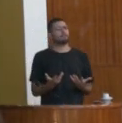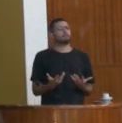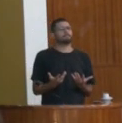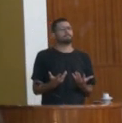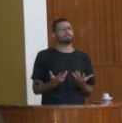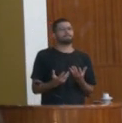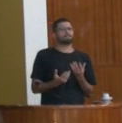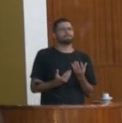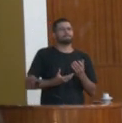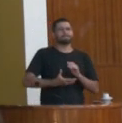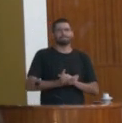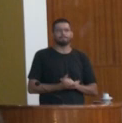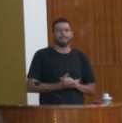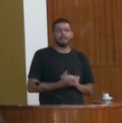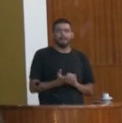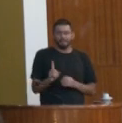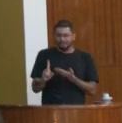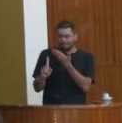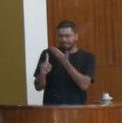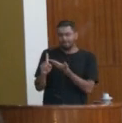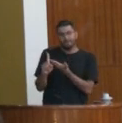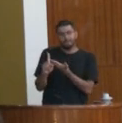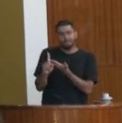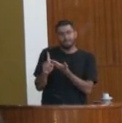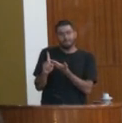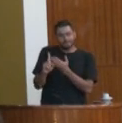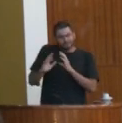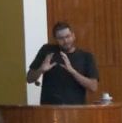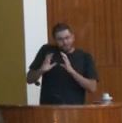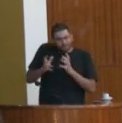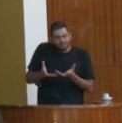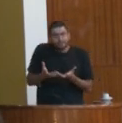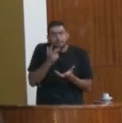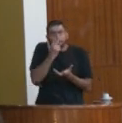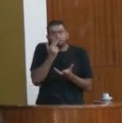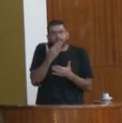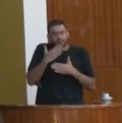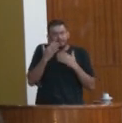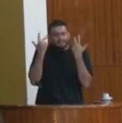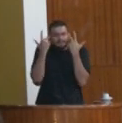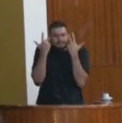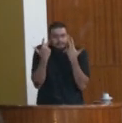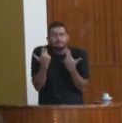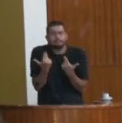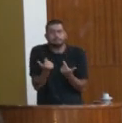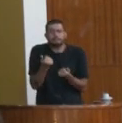a naturalidade, como ele falou, um comportamento, uma atitude dessas,